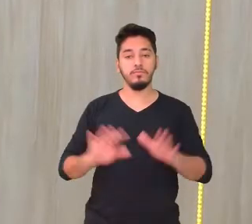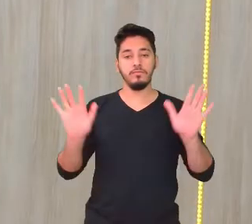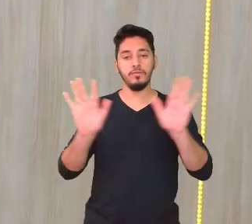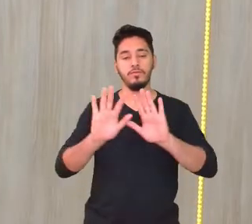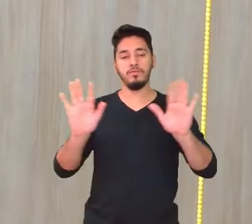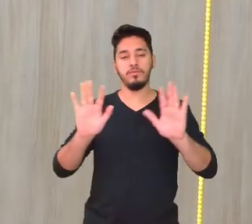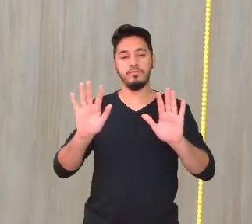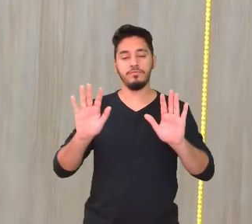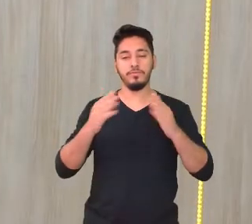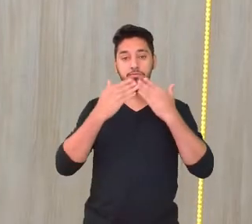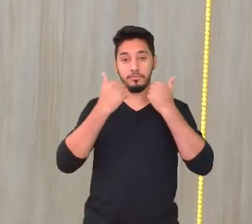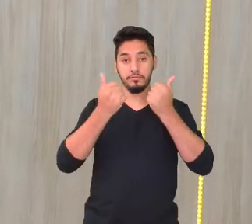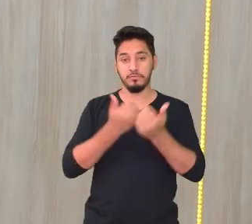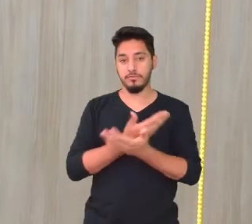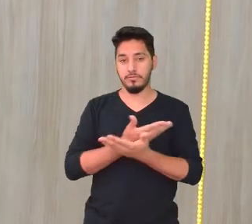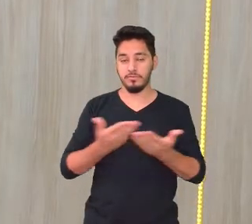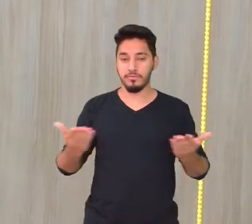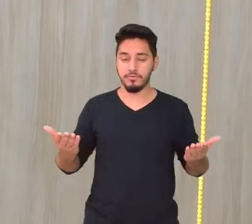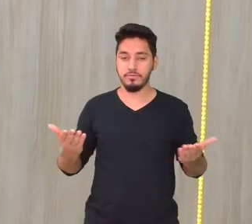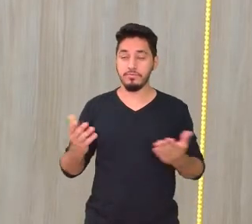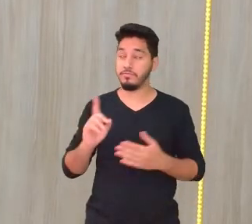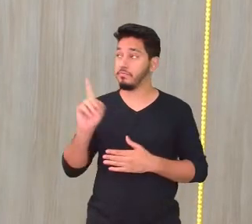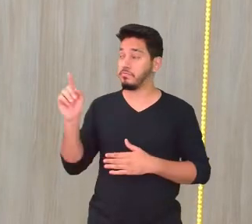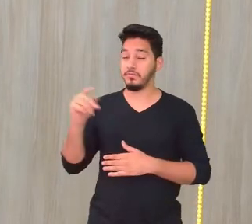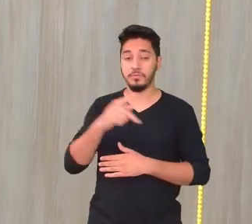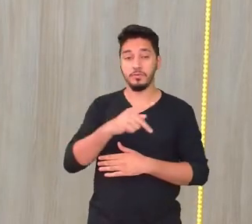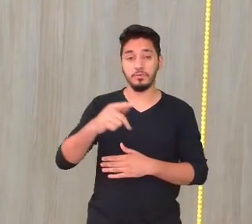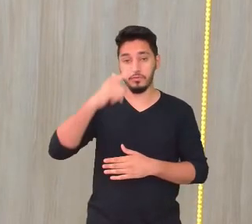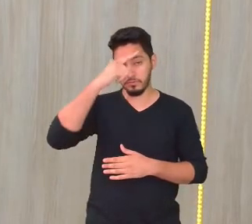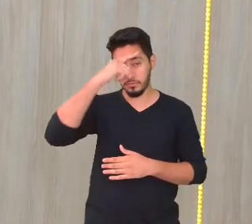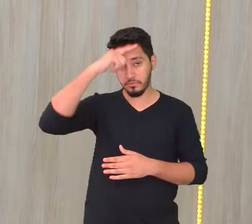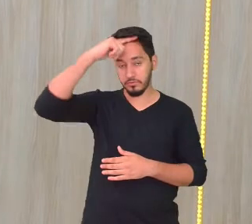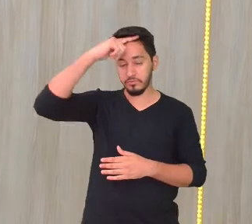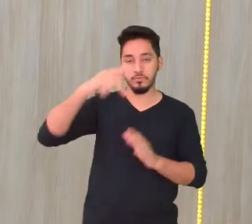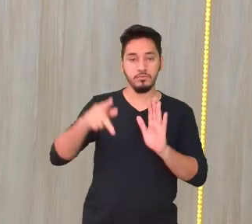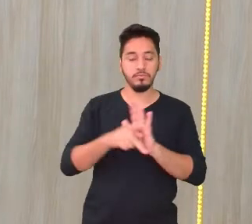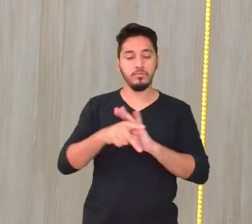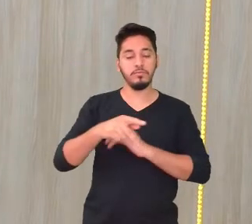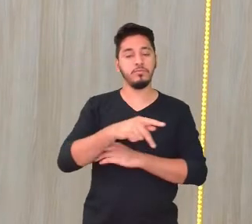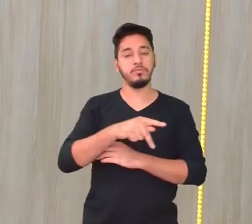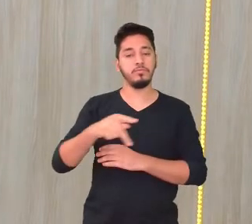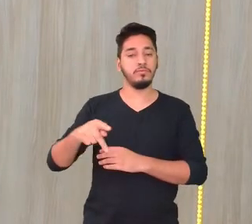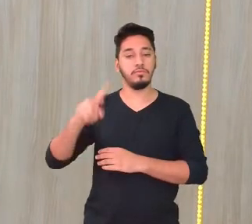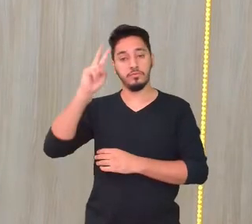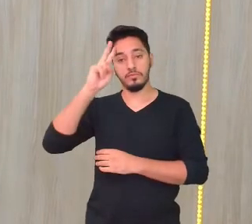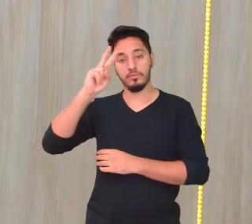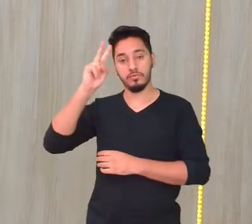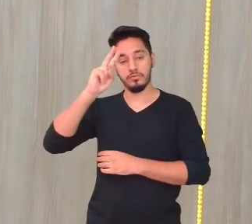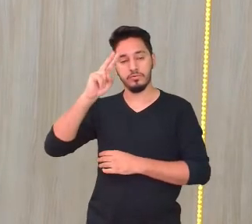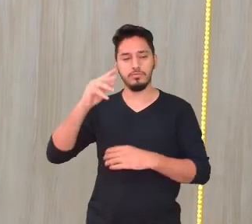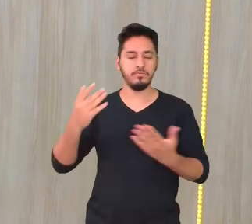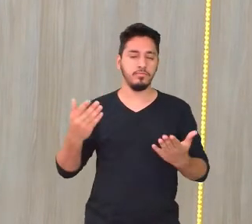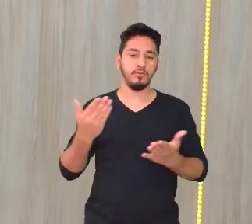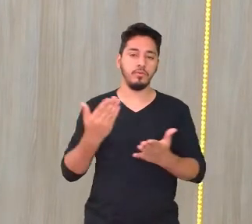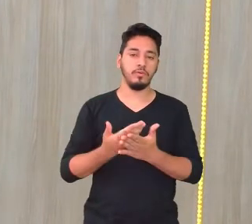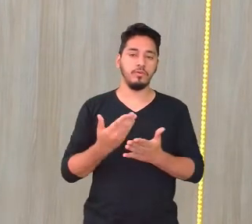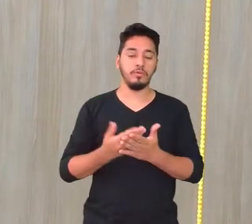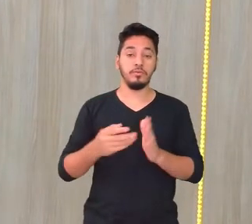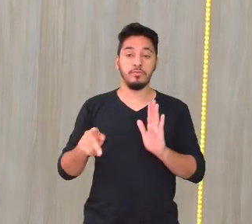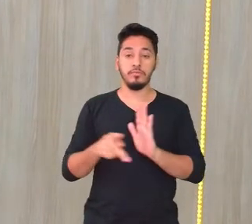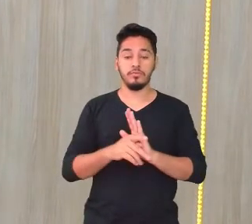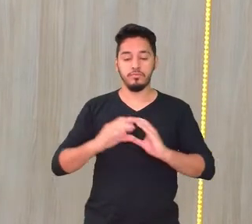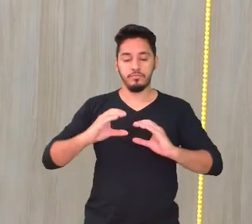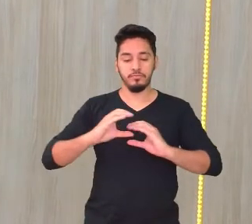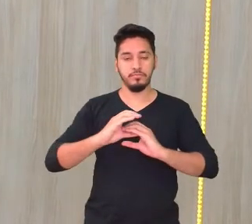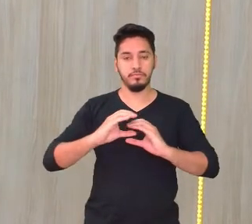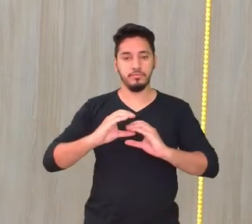Olá pessoal, tudo bom com vocês? Eu sou o professor Luciano Júnior, professor de História. Nós vamos para mais uma aula do Educa